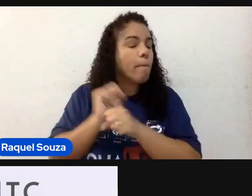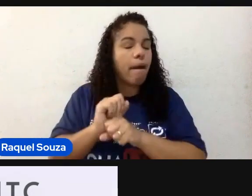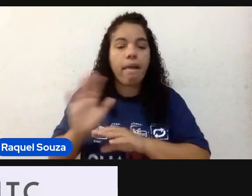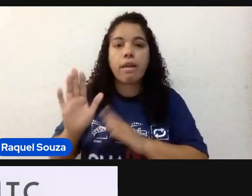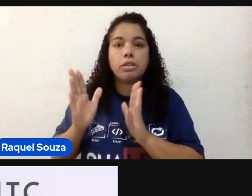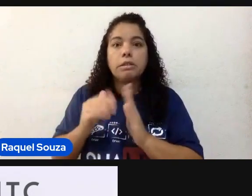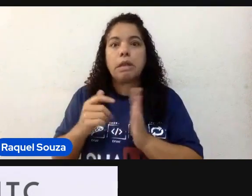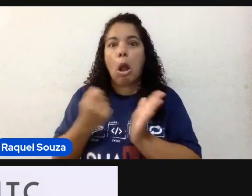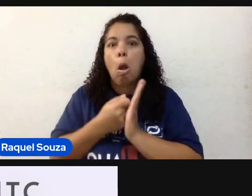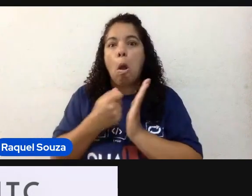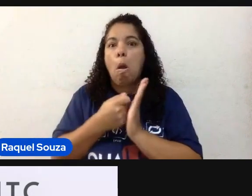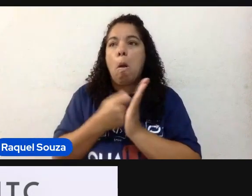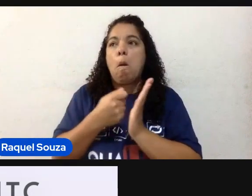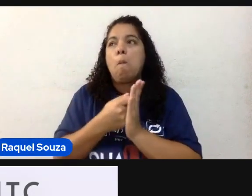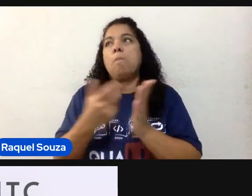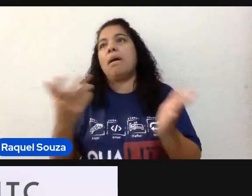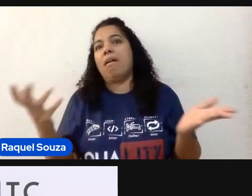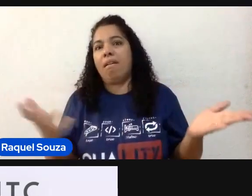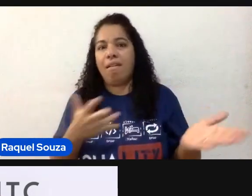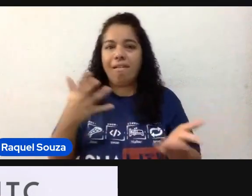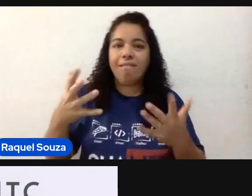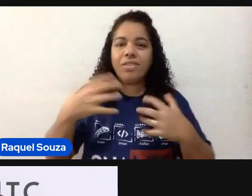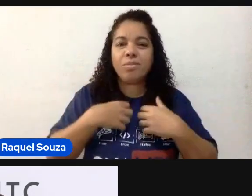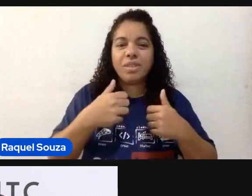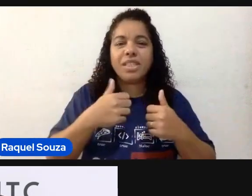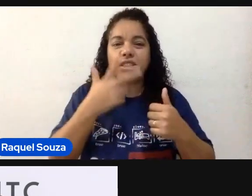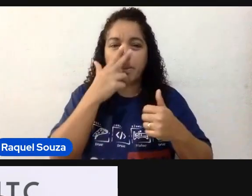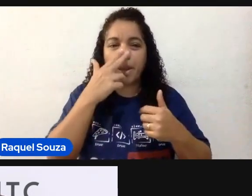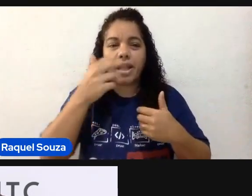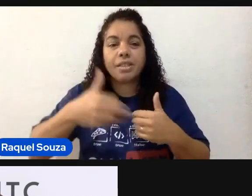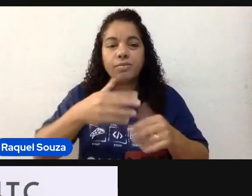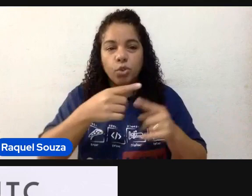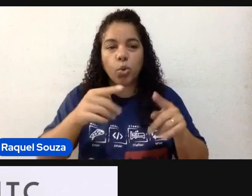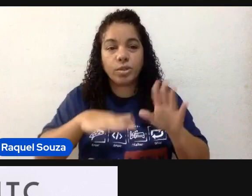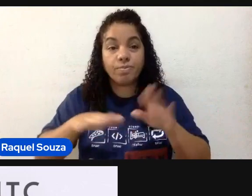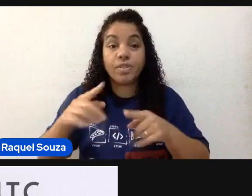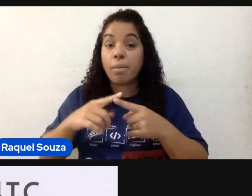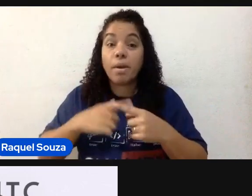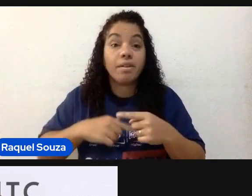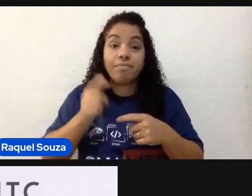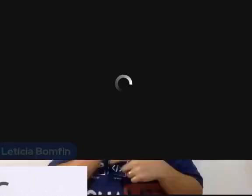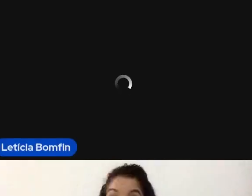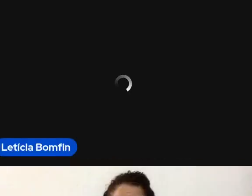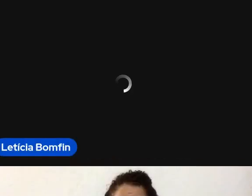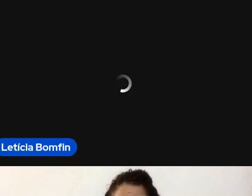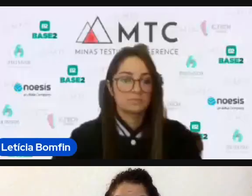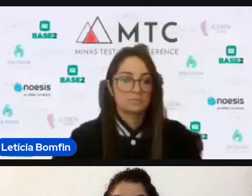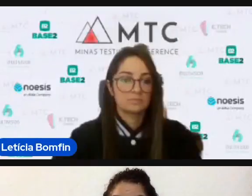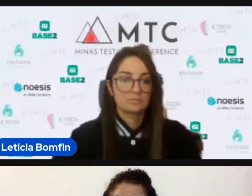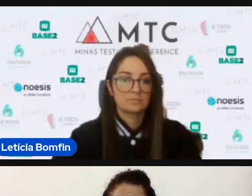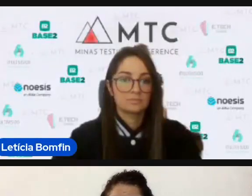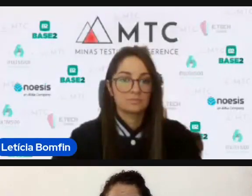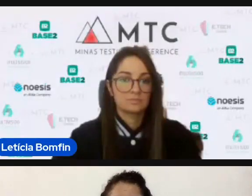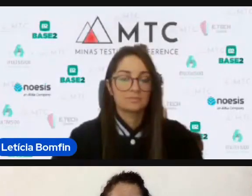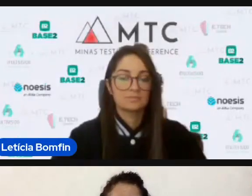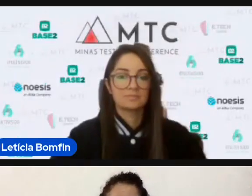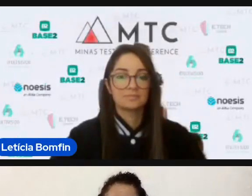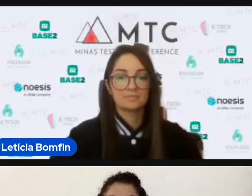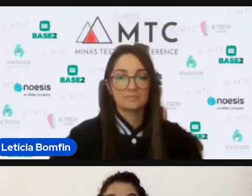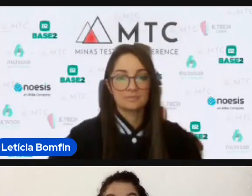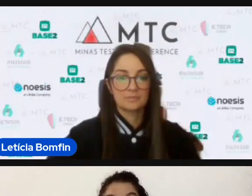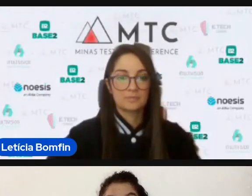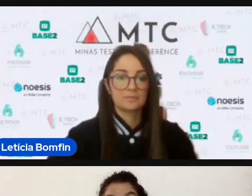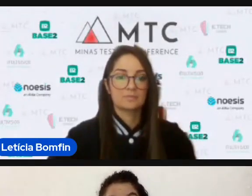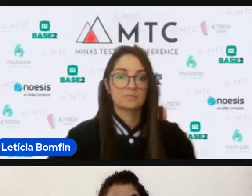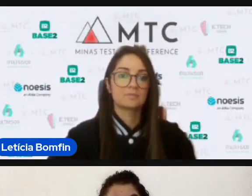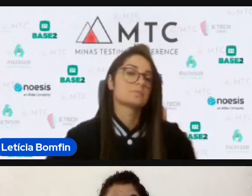ficava me cobrando, me sentindo muito inútil às vezes, porque eu não conseguia me concentrar lendo. Então o que eu fiz